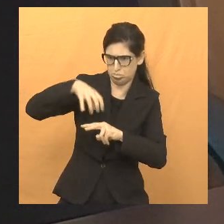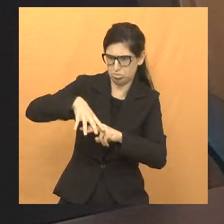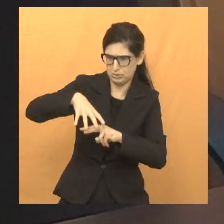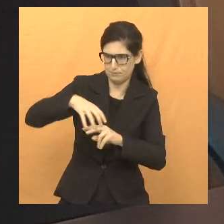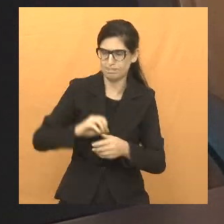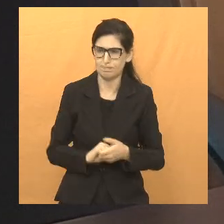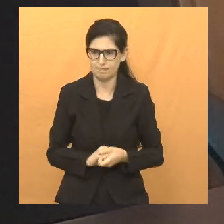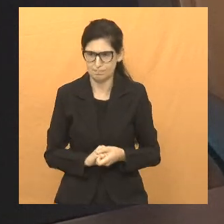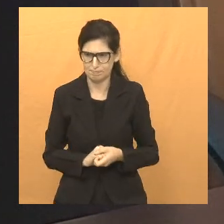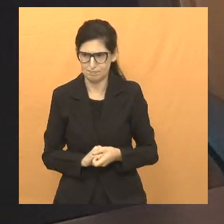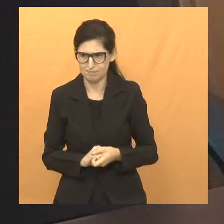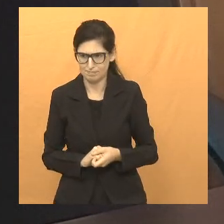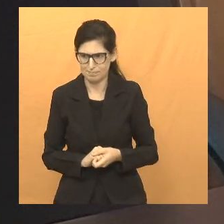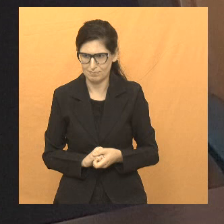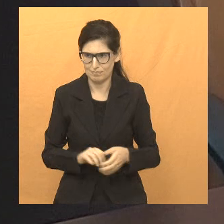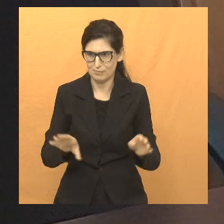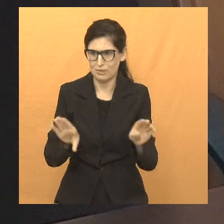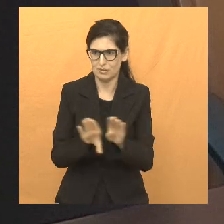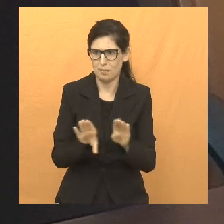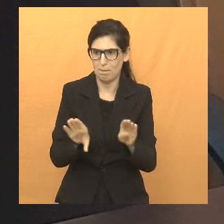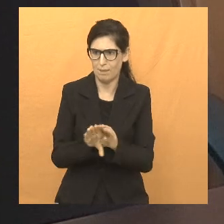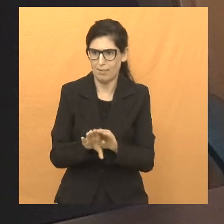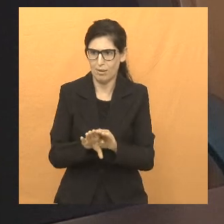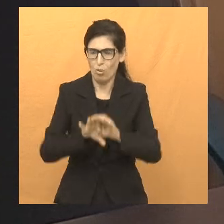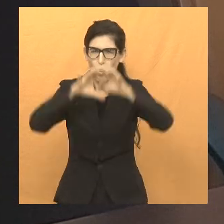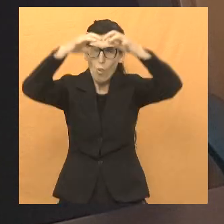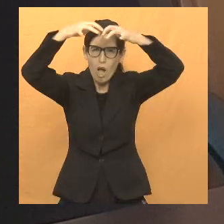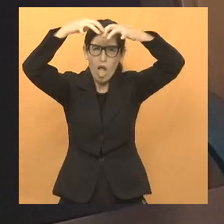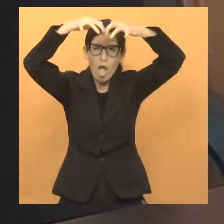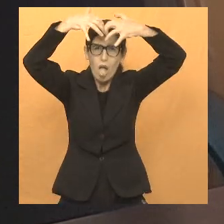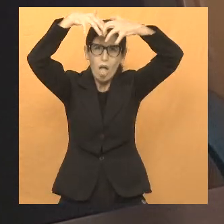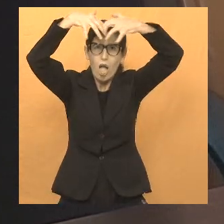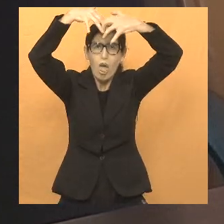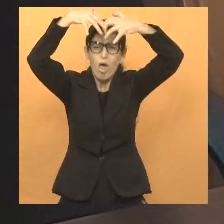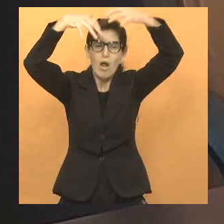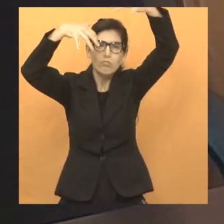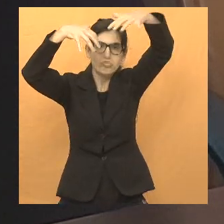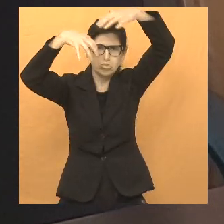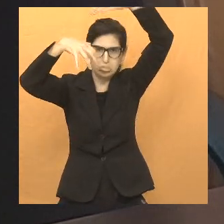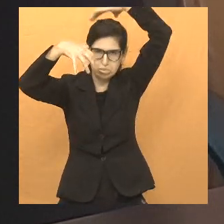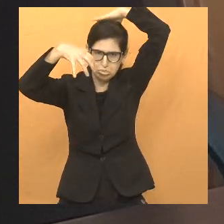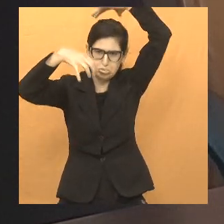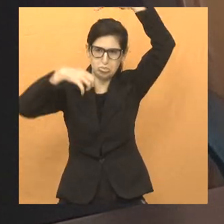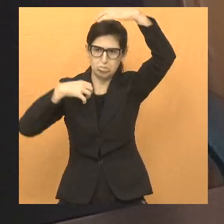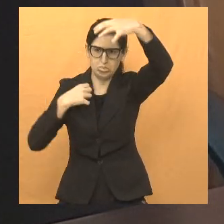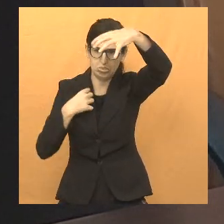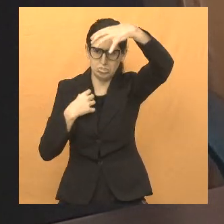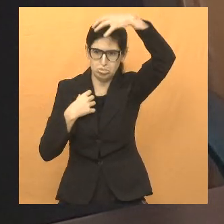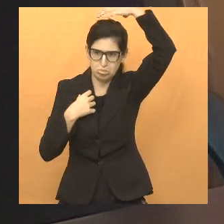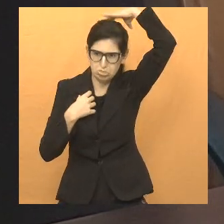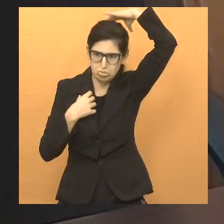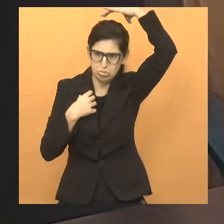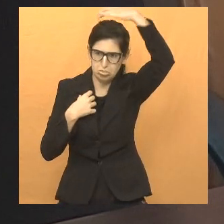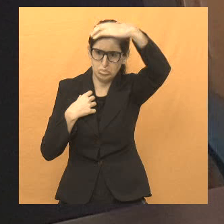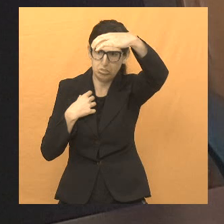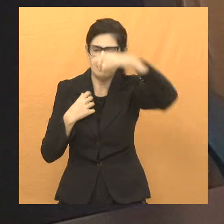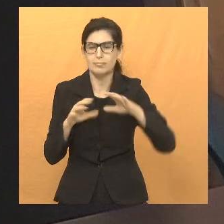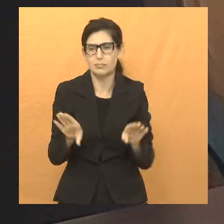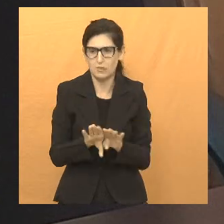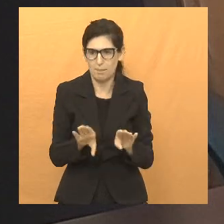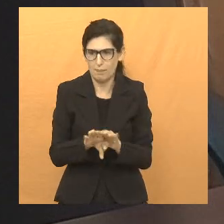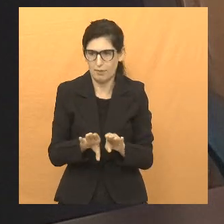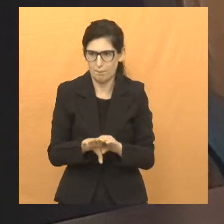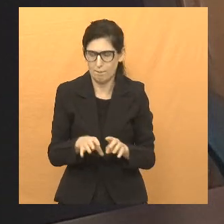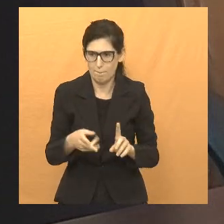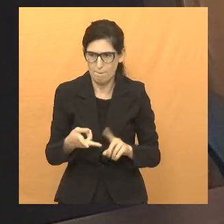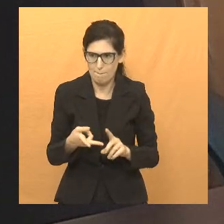é tão primário como eletro, então é um complementar básico, né, que muitas vezes permite